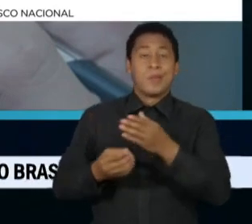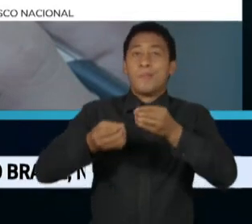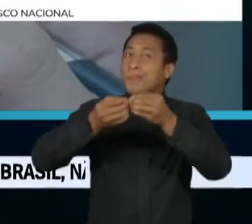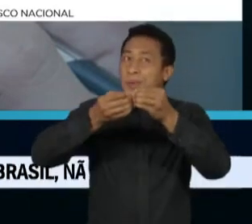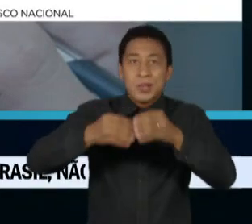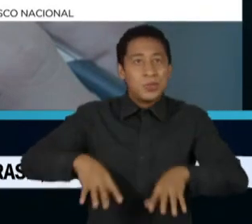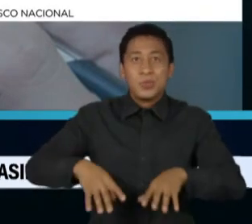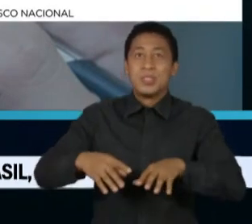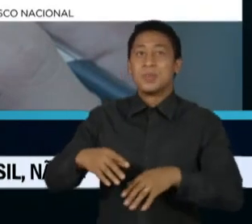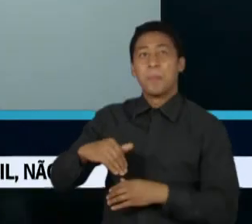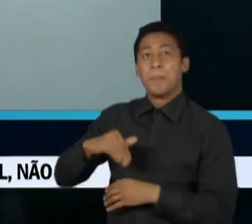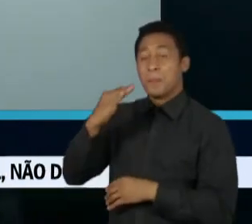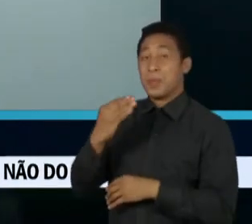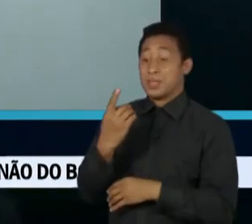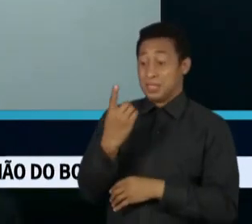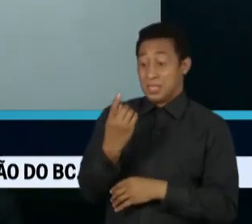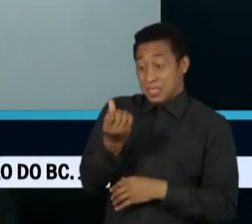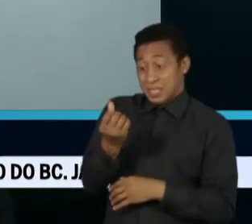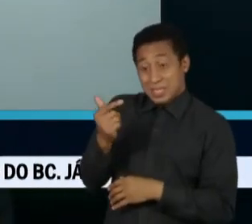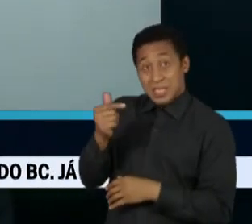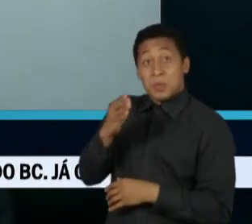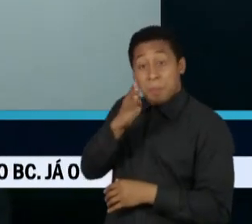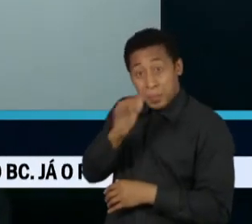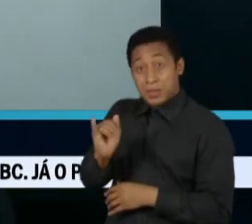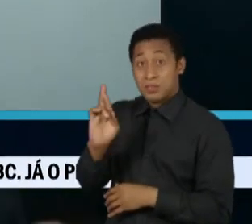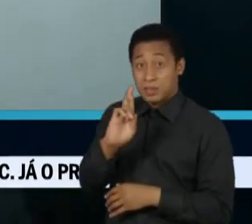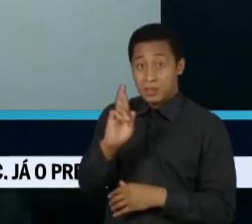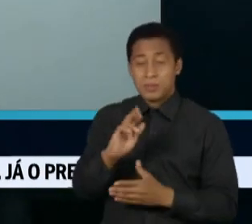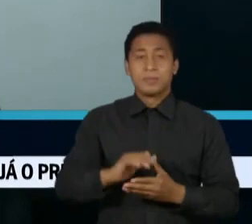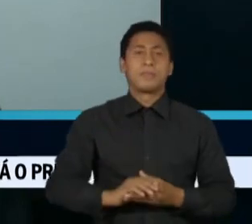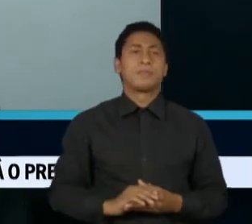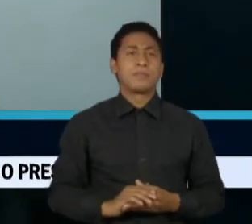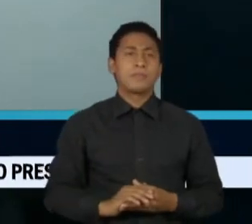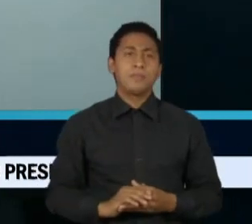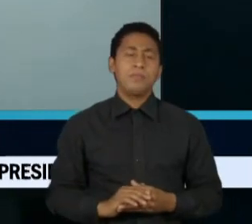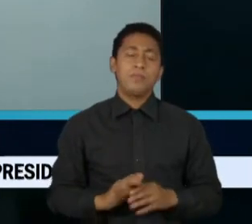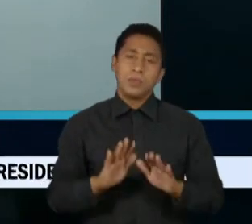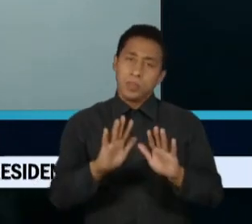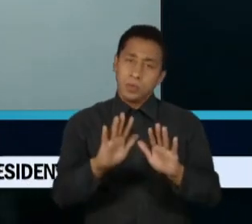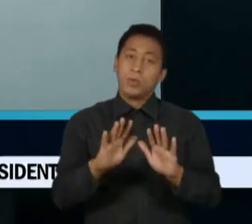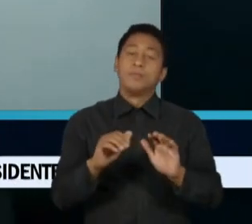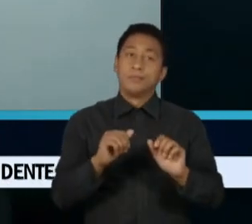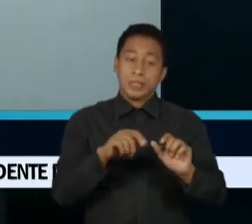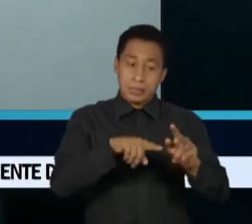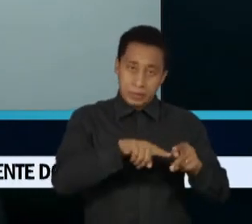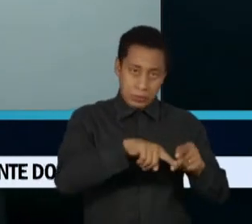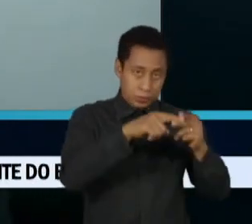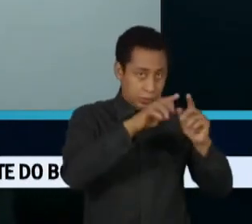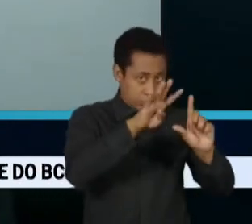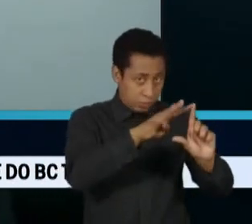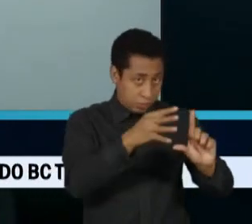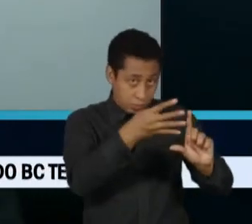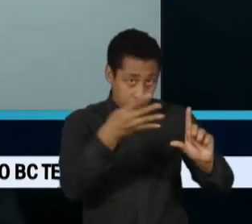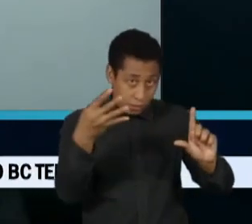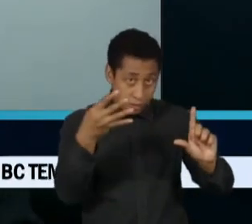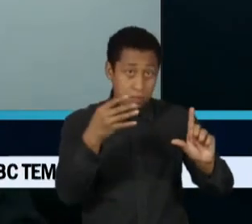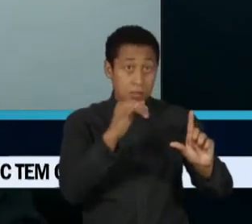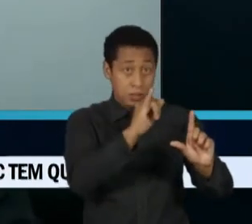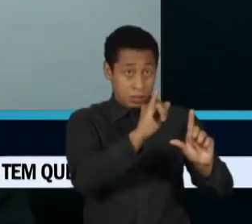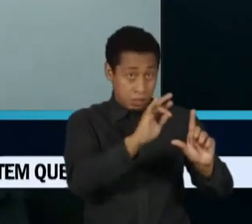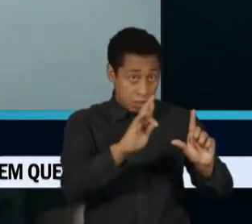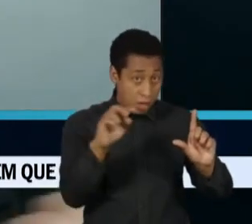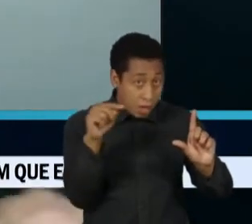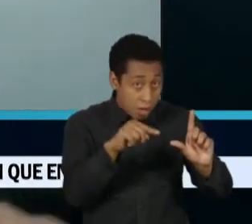167 bilhões de reais. E não é uma medida que se pode fazer isoladamente. Você tem que reajustar a tabela, você tem que voltar